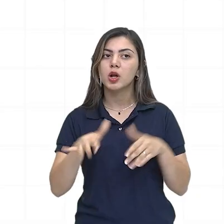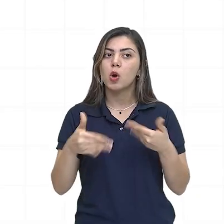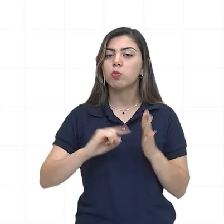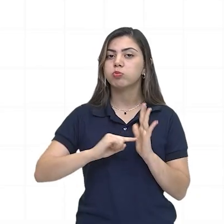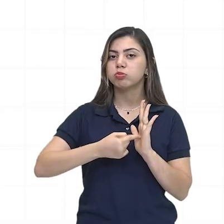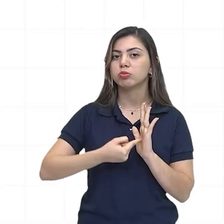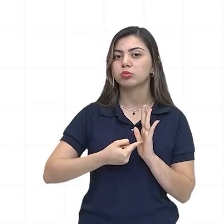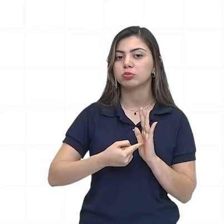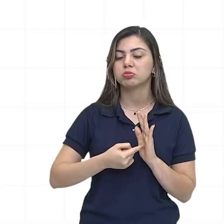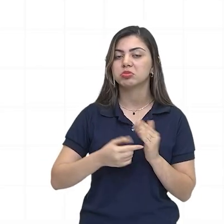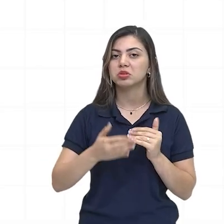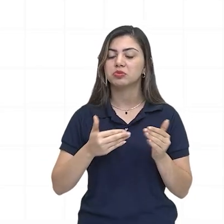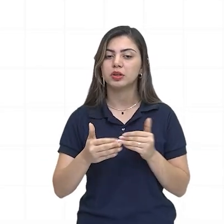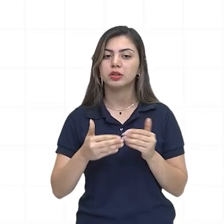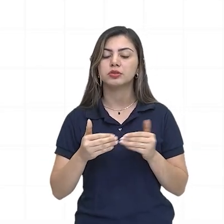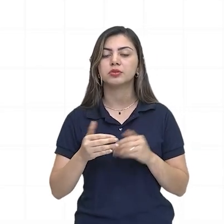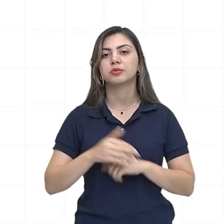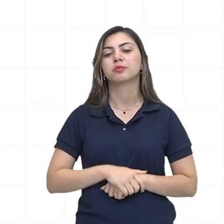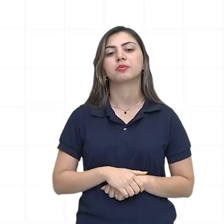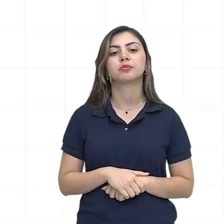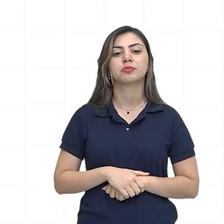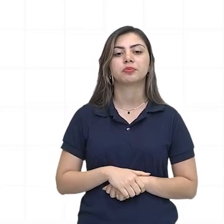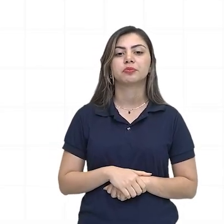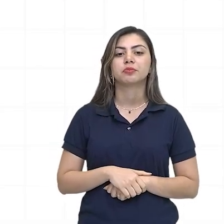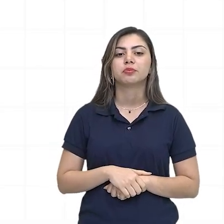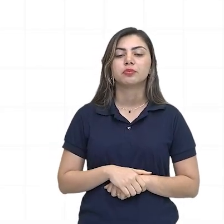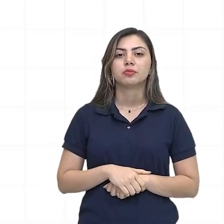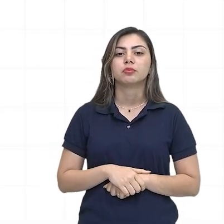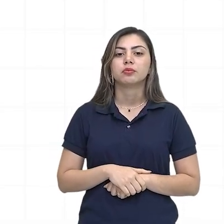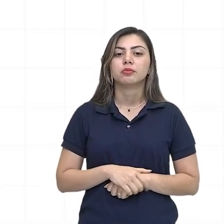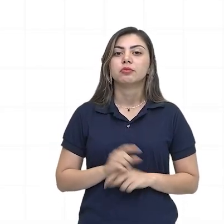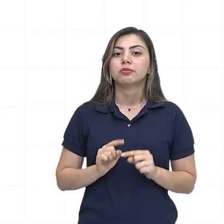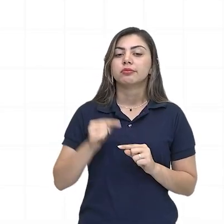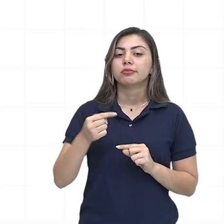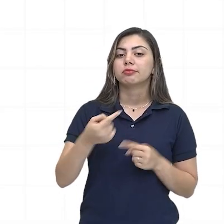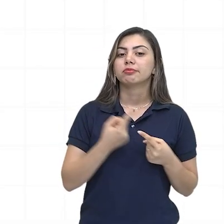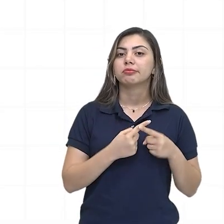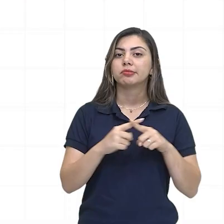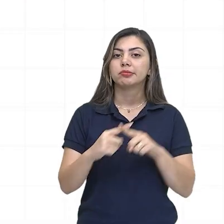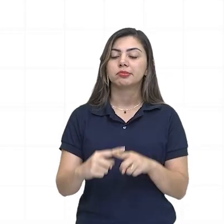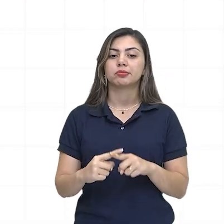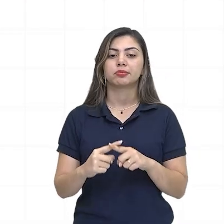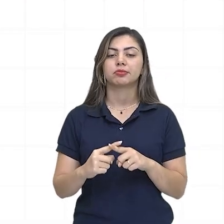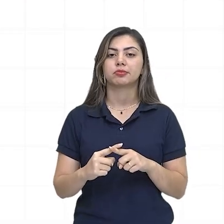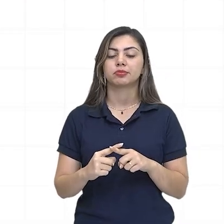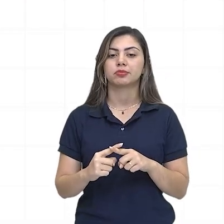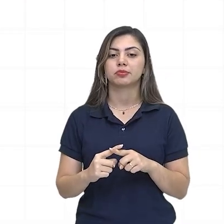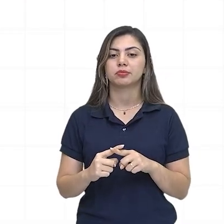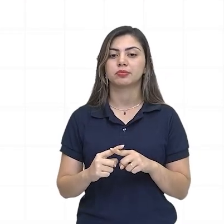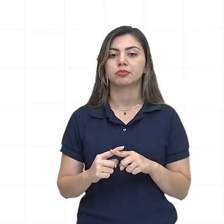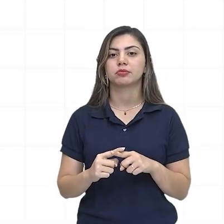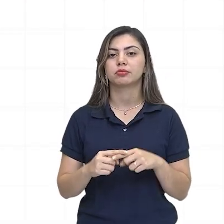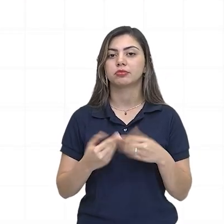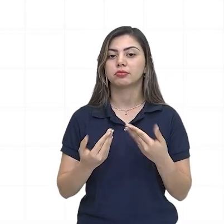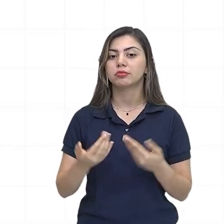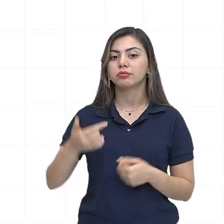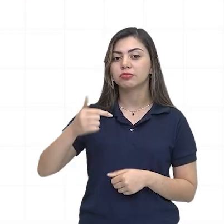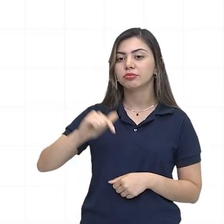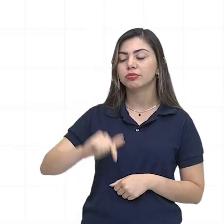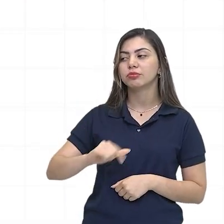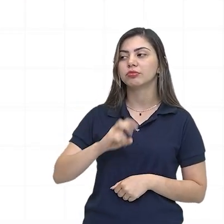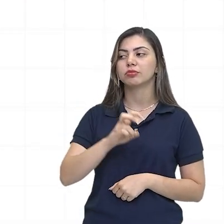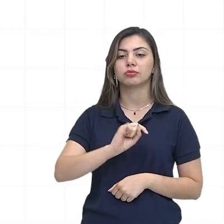desses. E aí você vai digitar depois o x, que é o sinal de multiplicação. E depois você digita